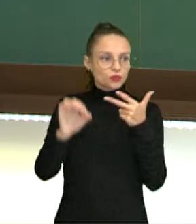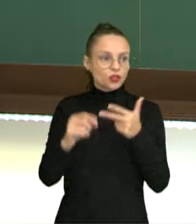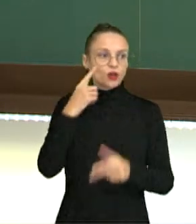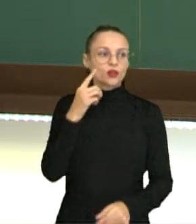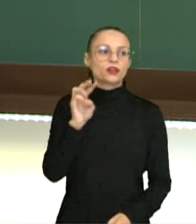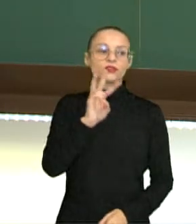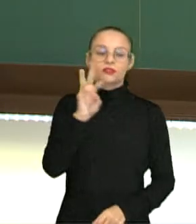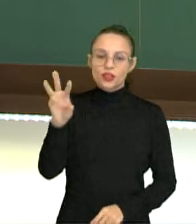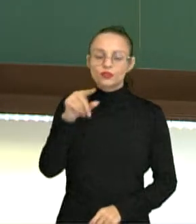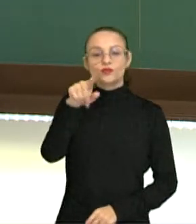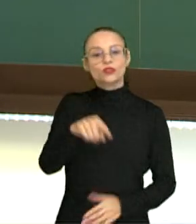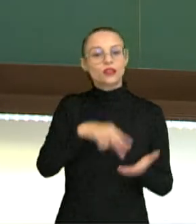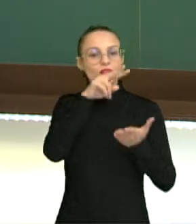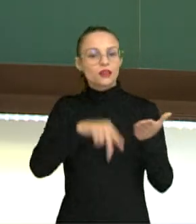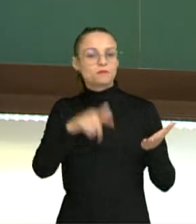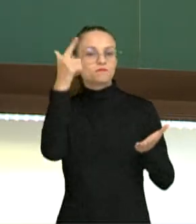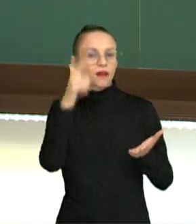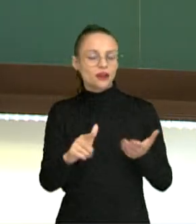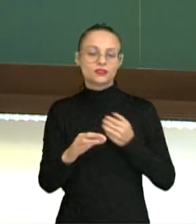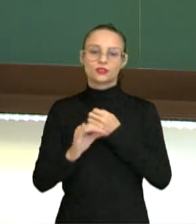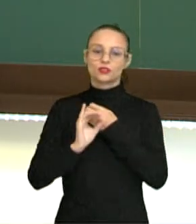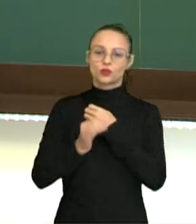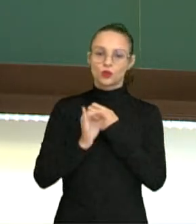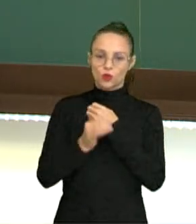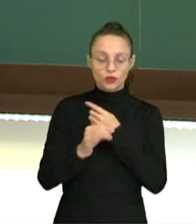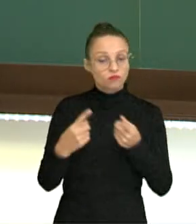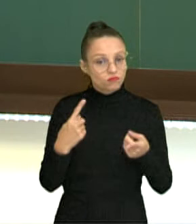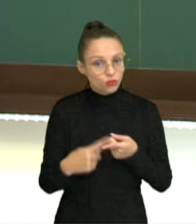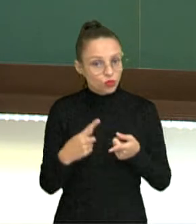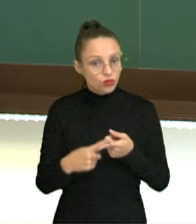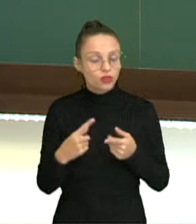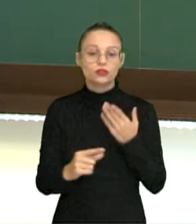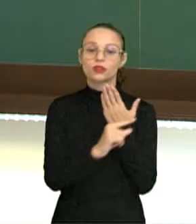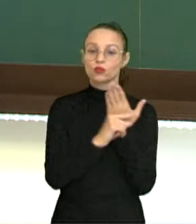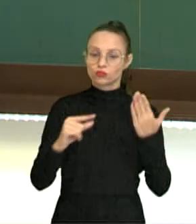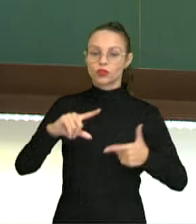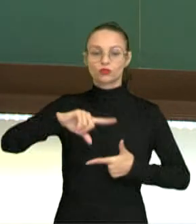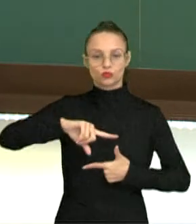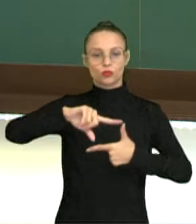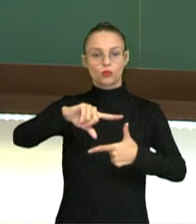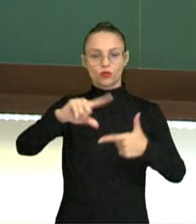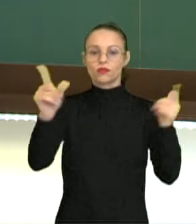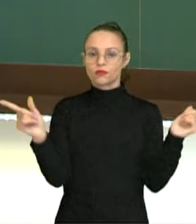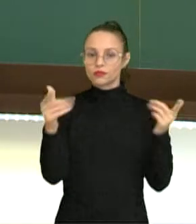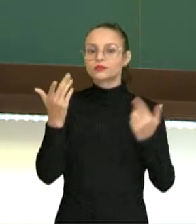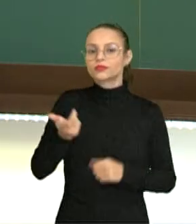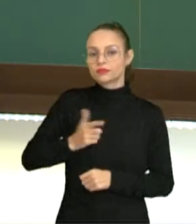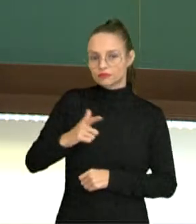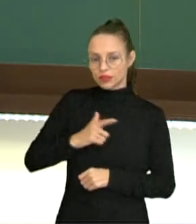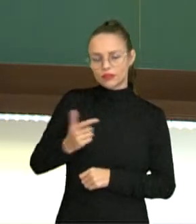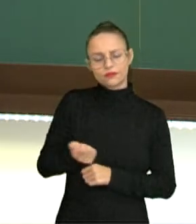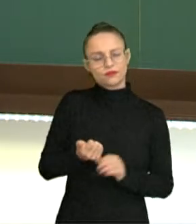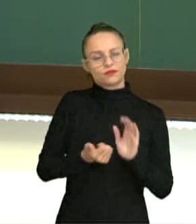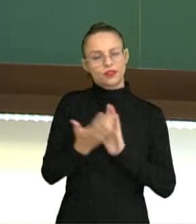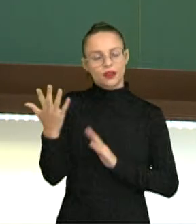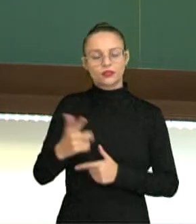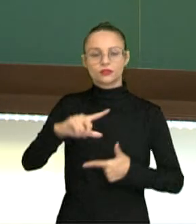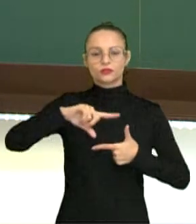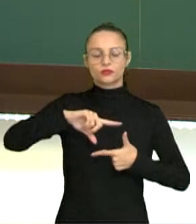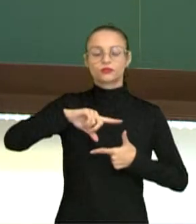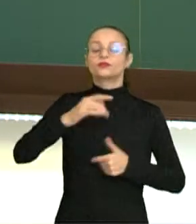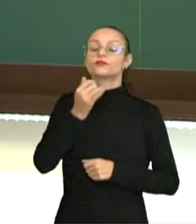para você ler mais crônicas. Até porque os autores modernistas têm muitas crônicas bem interessantes sobre o dia a